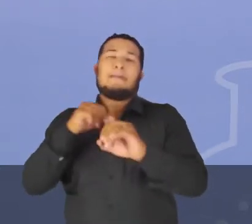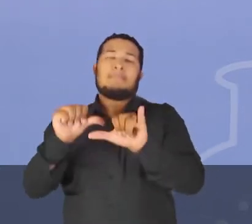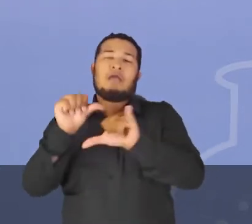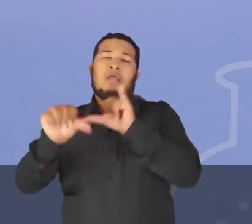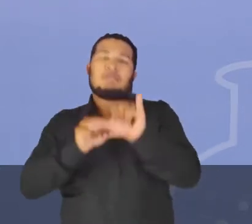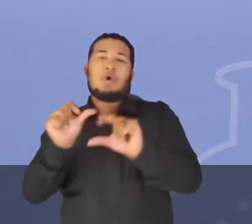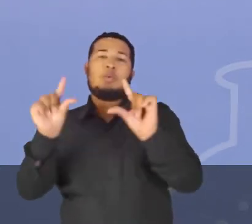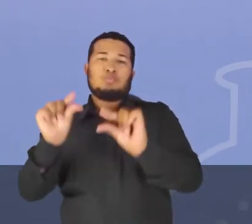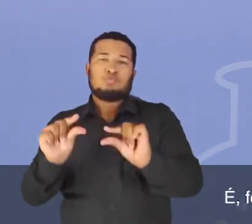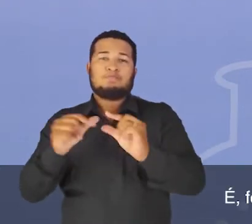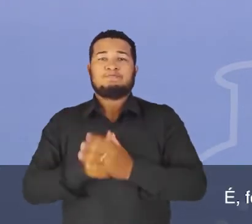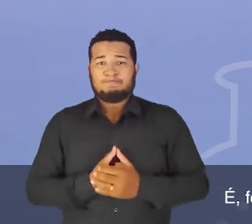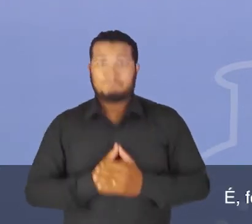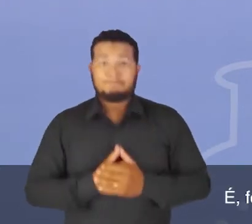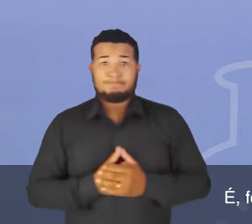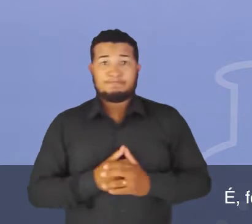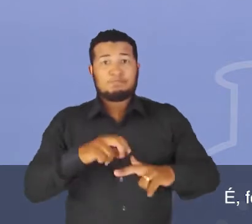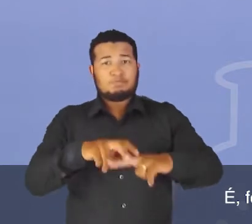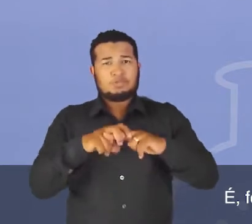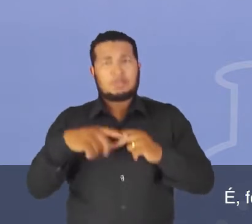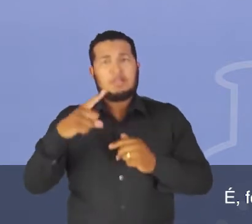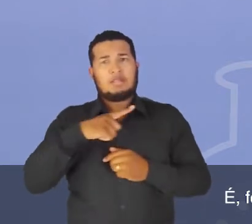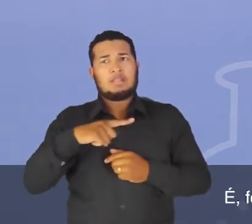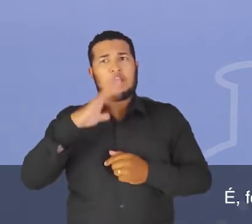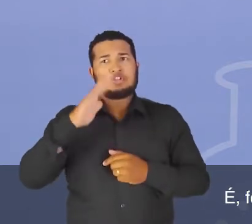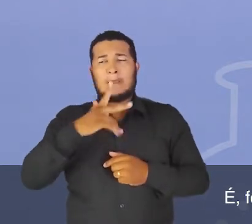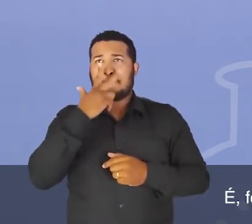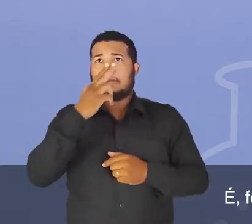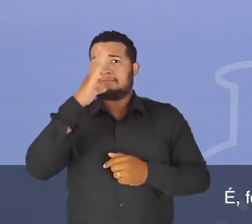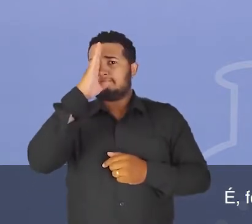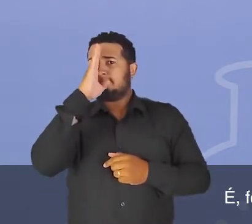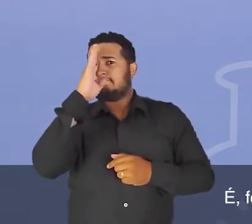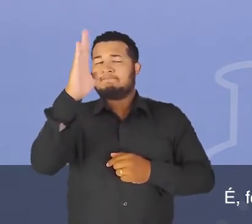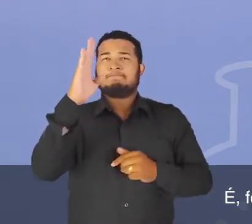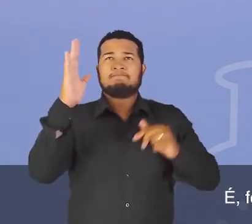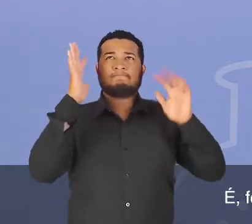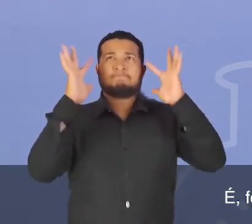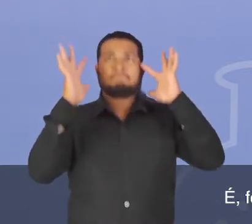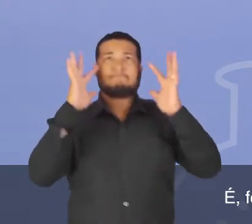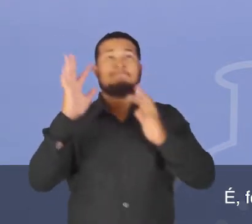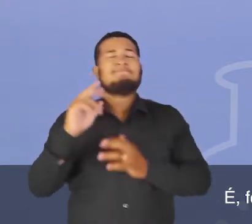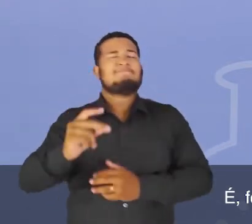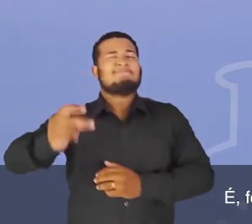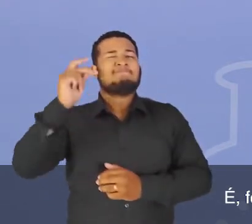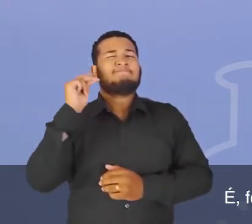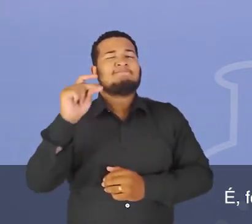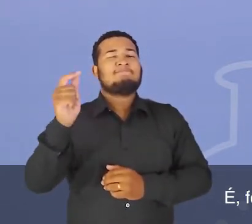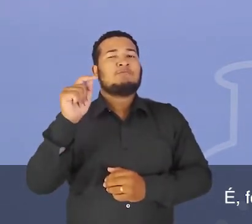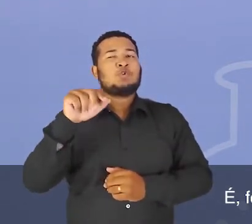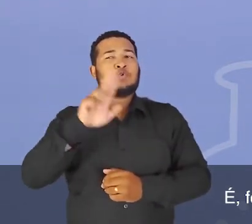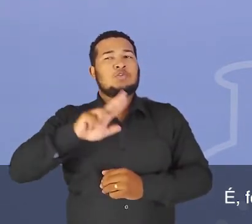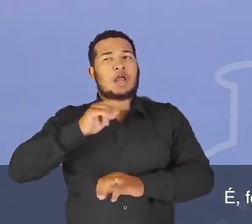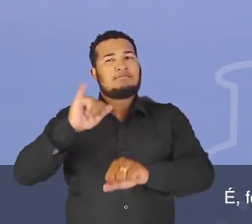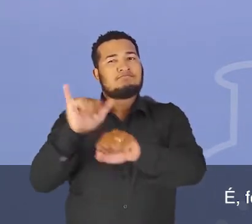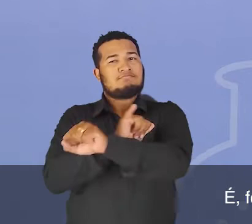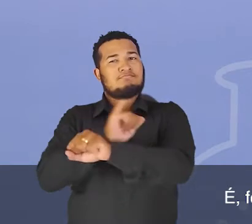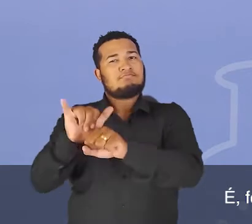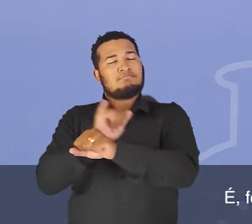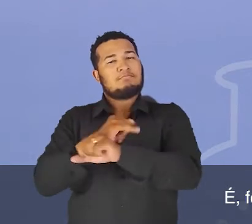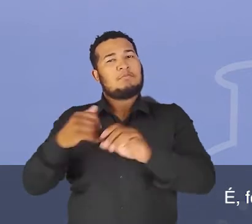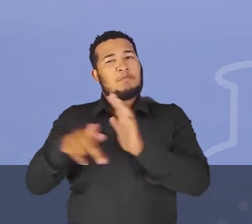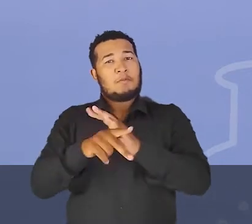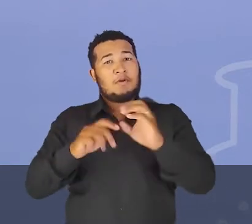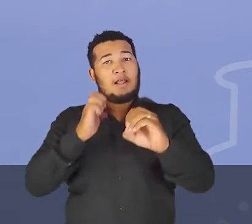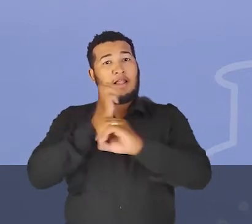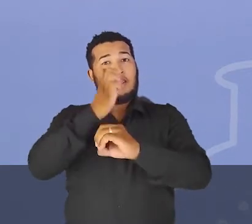o que vai acontecer? Foi uma grande sacada quando se pensou em utilizar essa transferência de